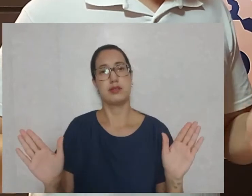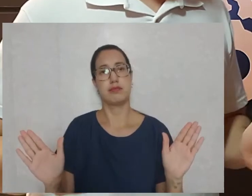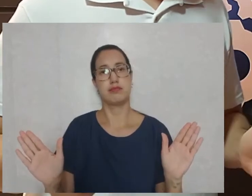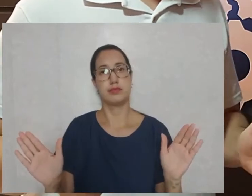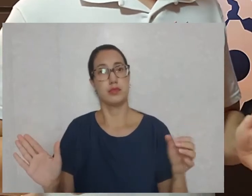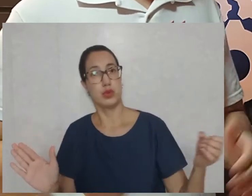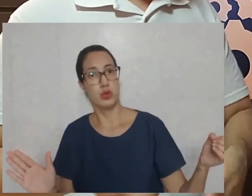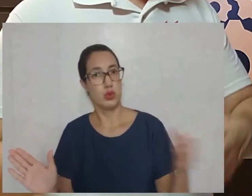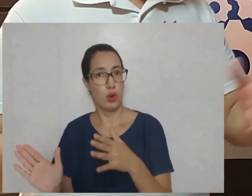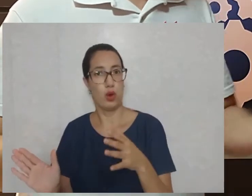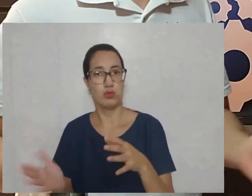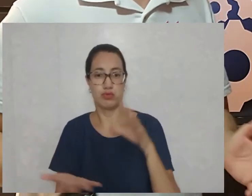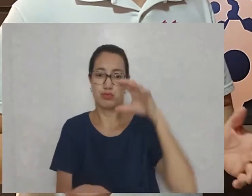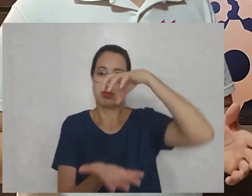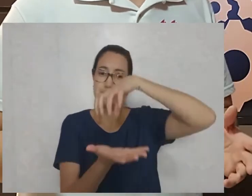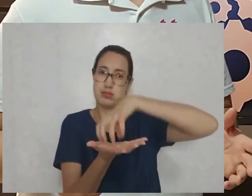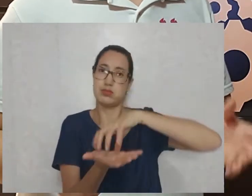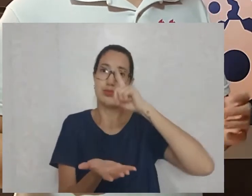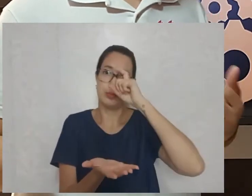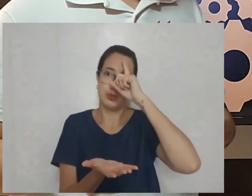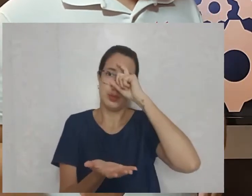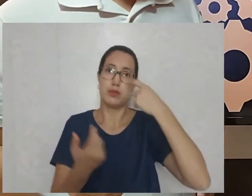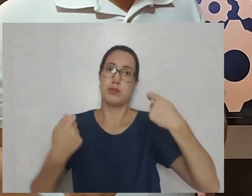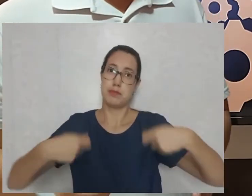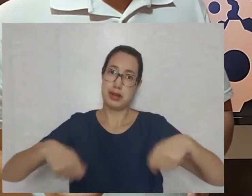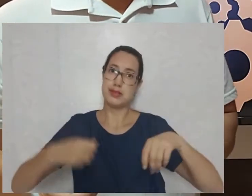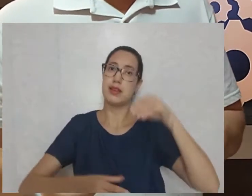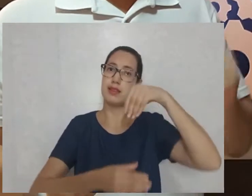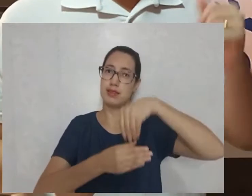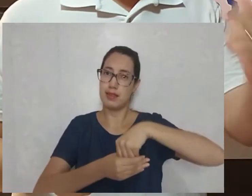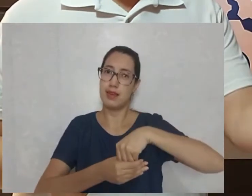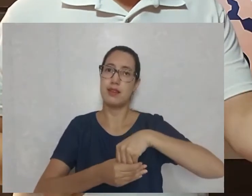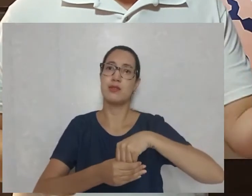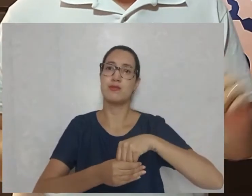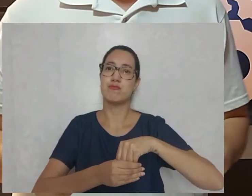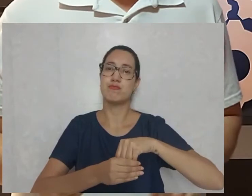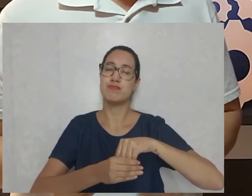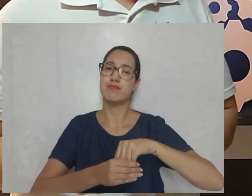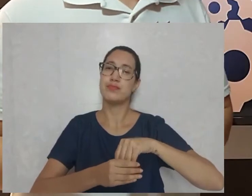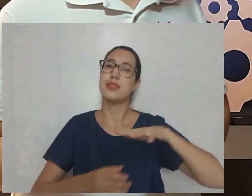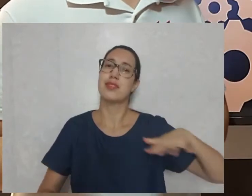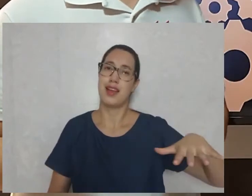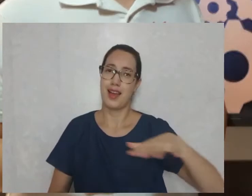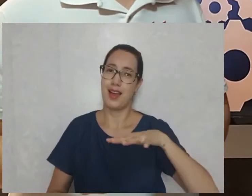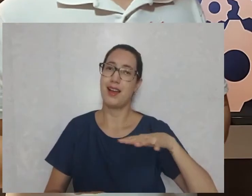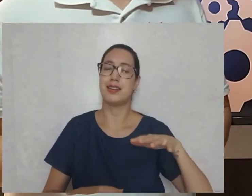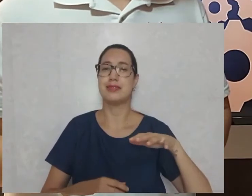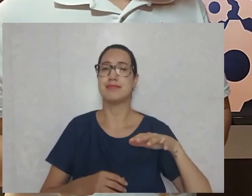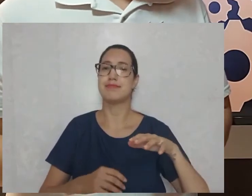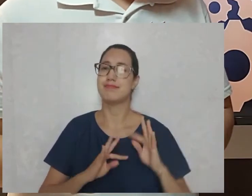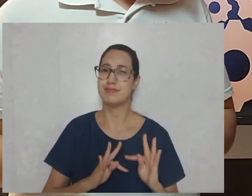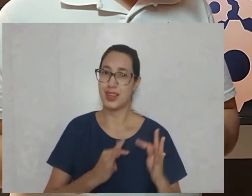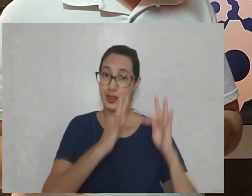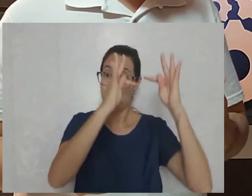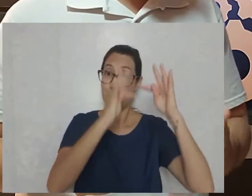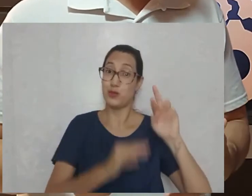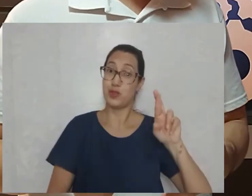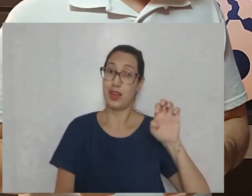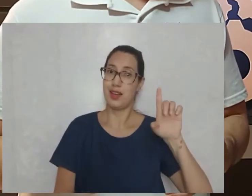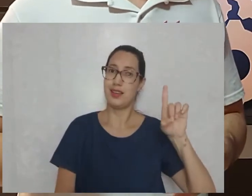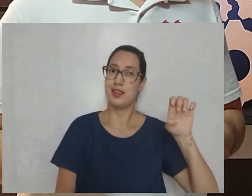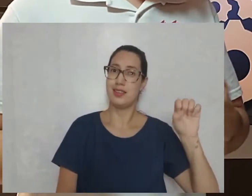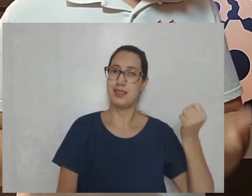precisa estabelecer uma rede de comunicações nele. E aí ele precisa de um profissional para definir o projeto daquela rede.